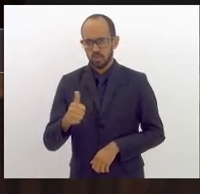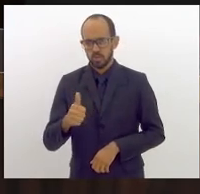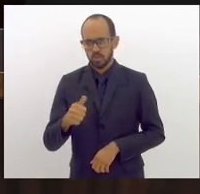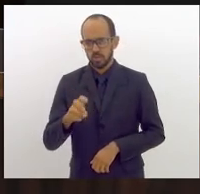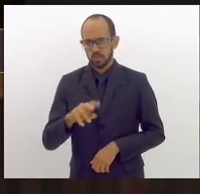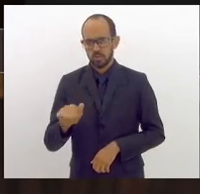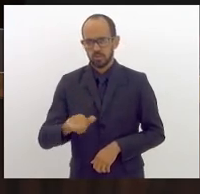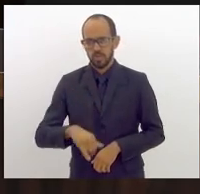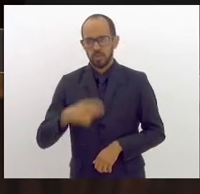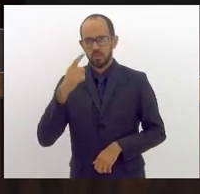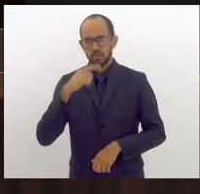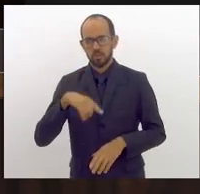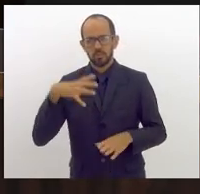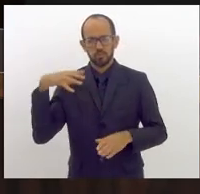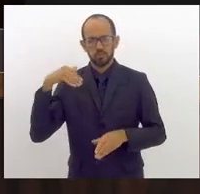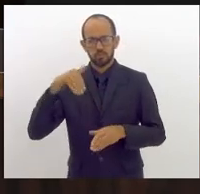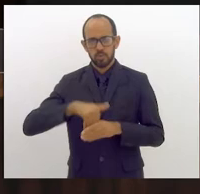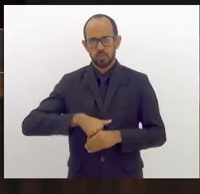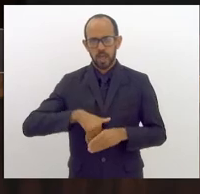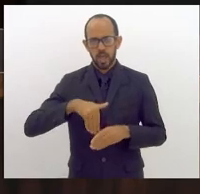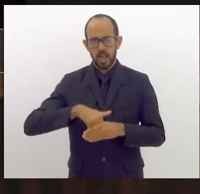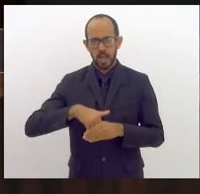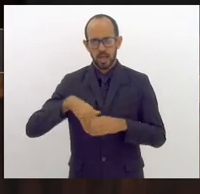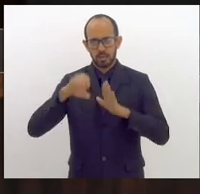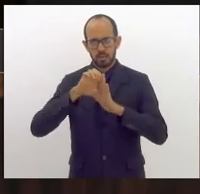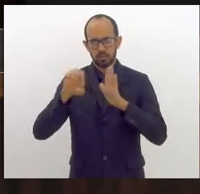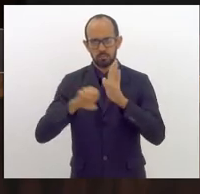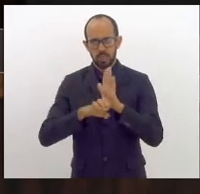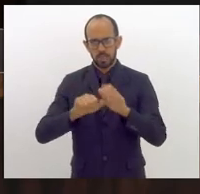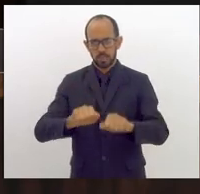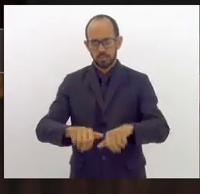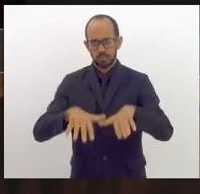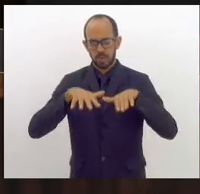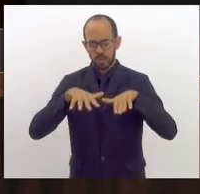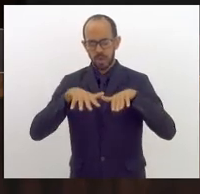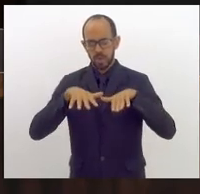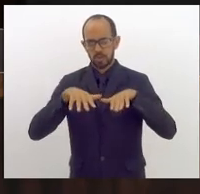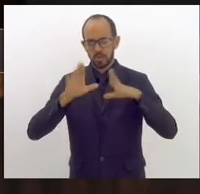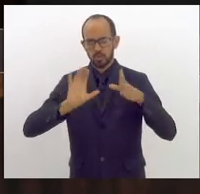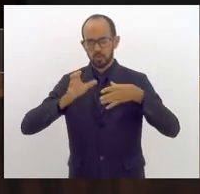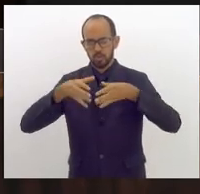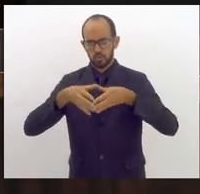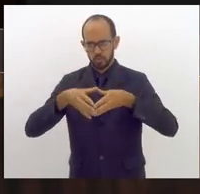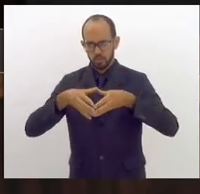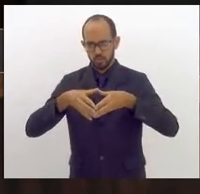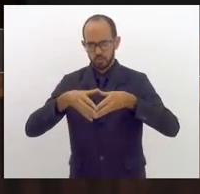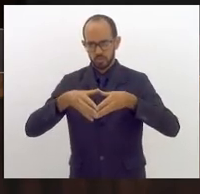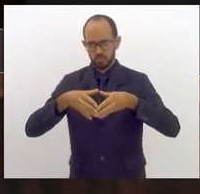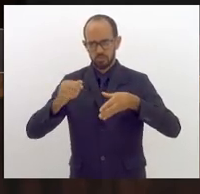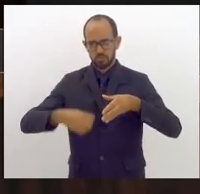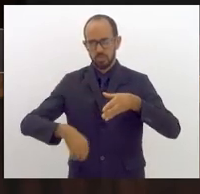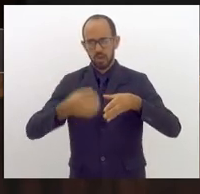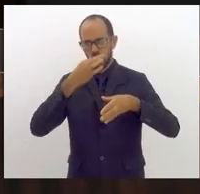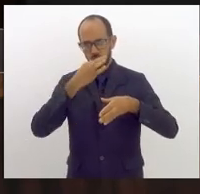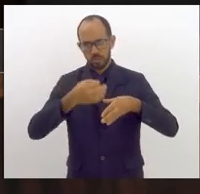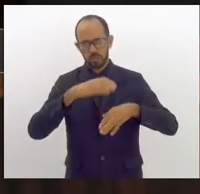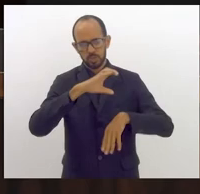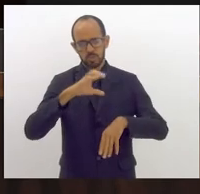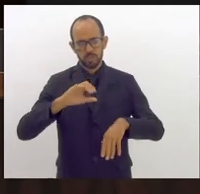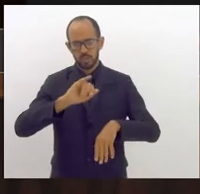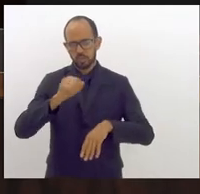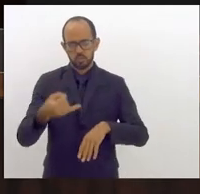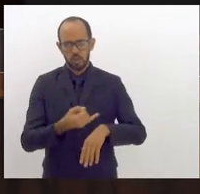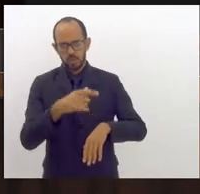os pareceres sobre as emendas de plenários plenário das comissões para emitir parecer pela comissão de condição de Justiça